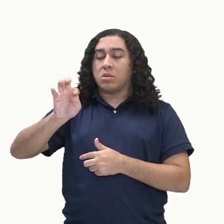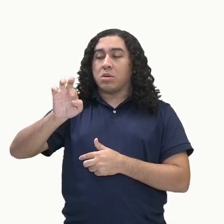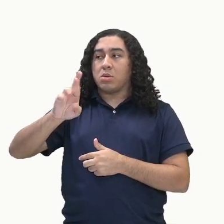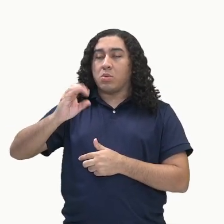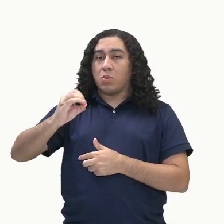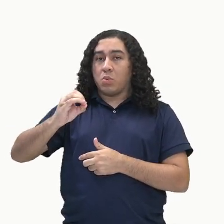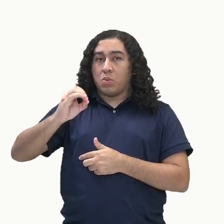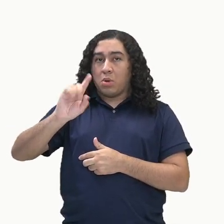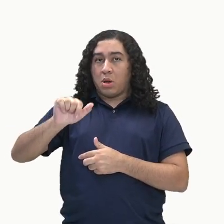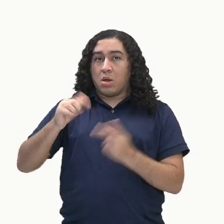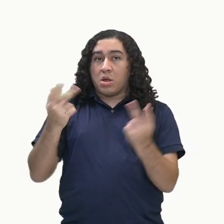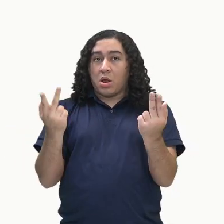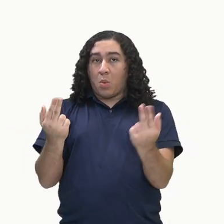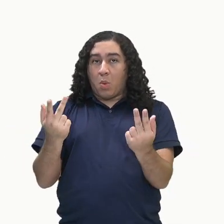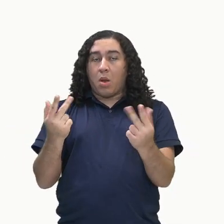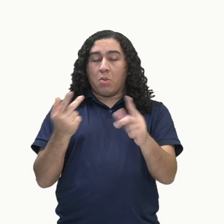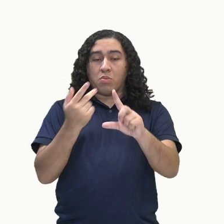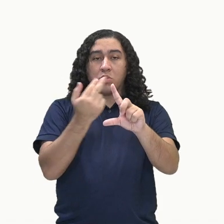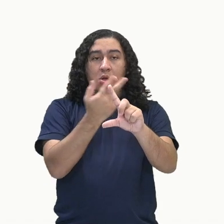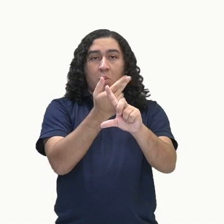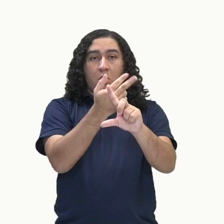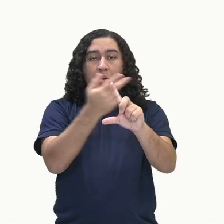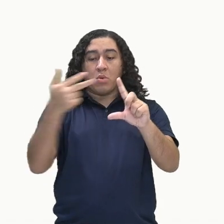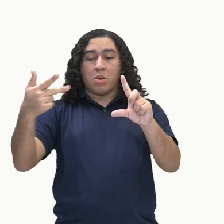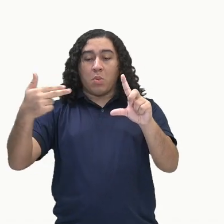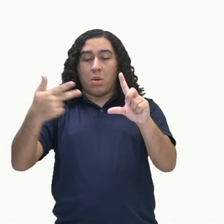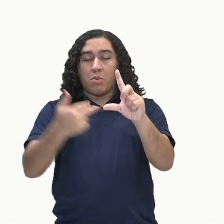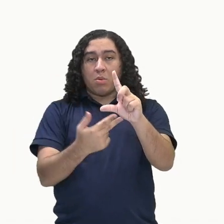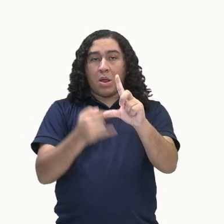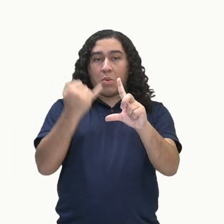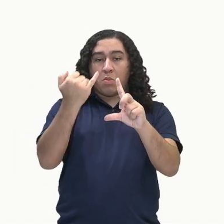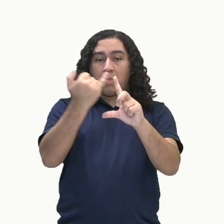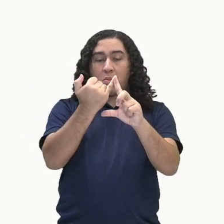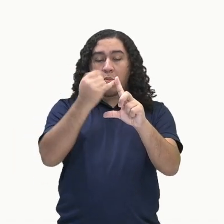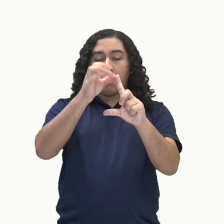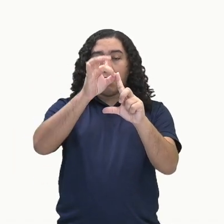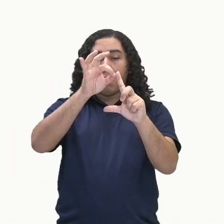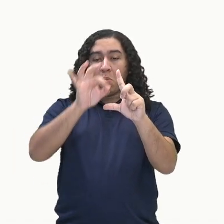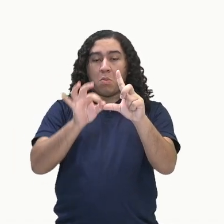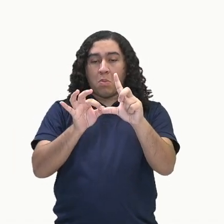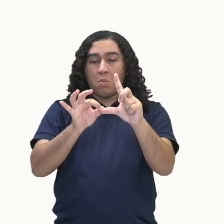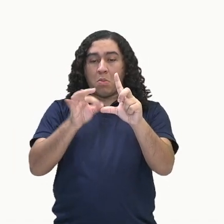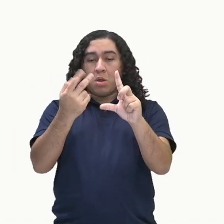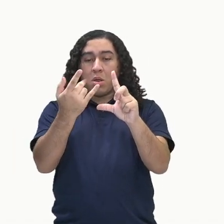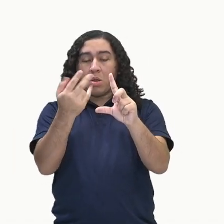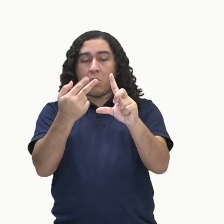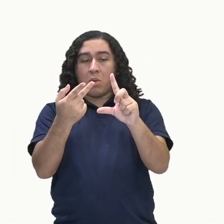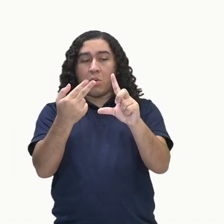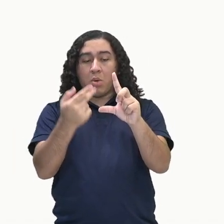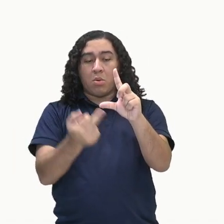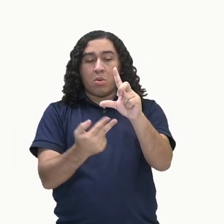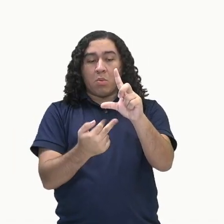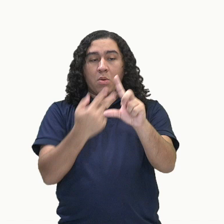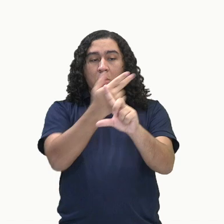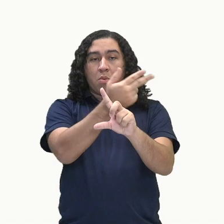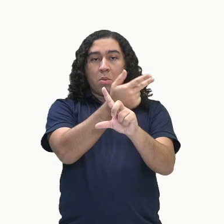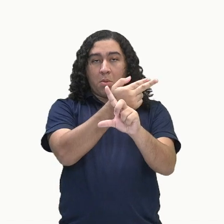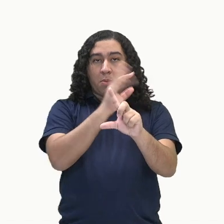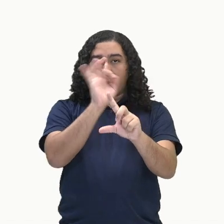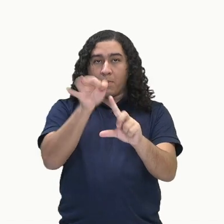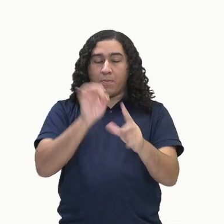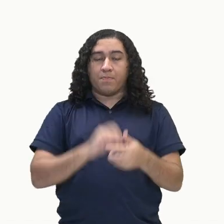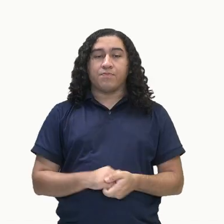Equilátero significa ali que eles possuem a mesma medida. Tudo bem? Temos aí o nosso polígono de